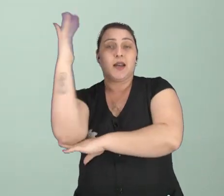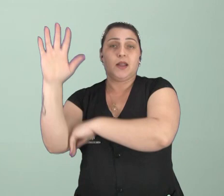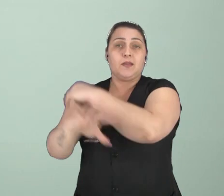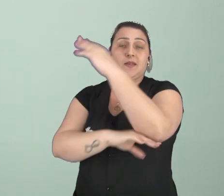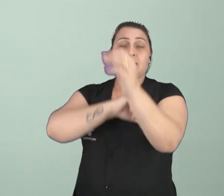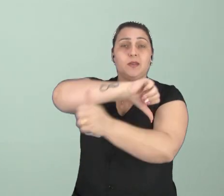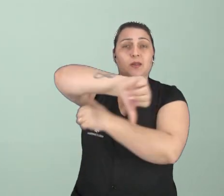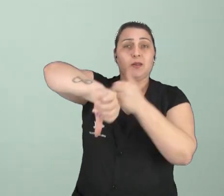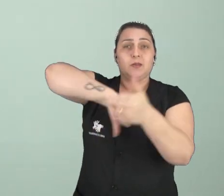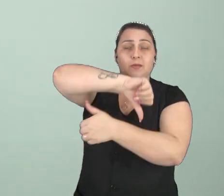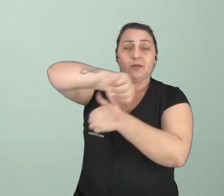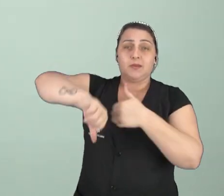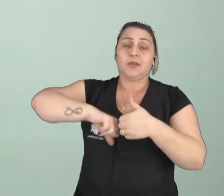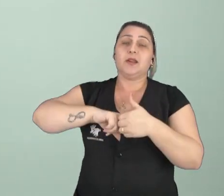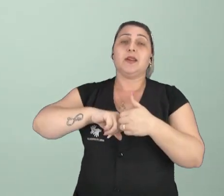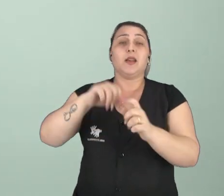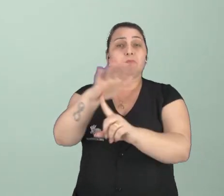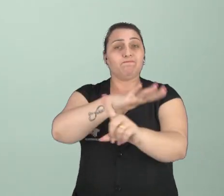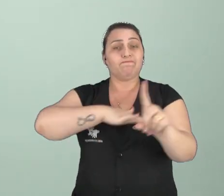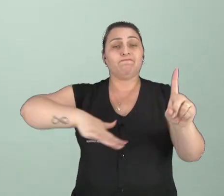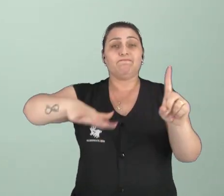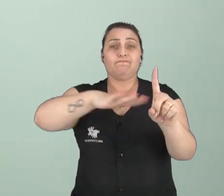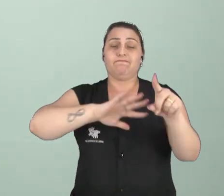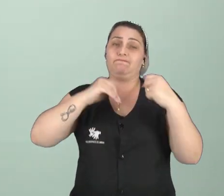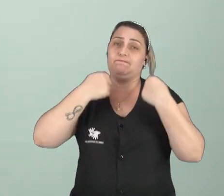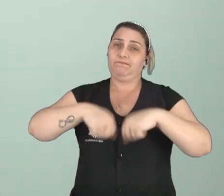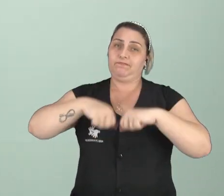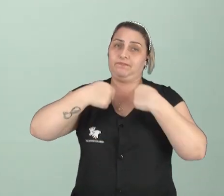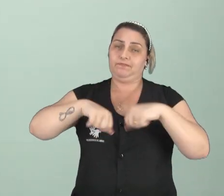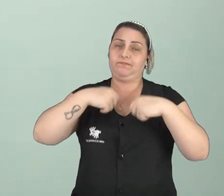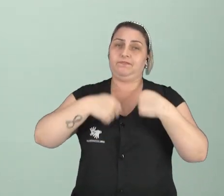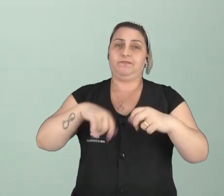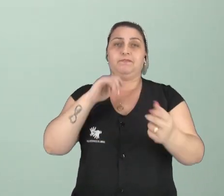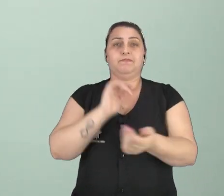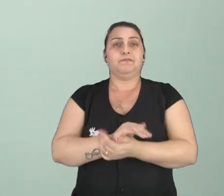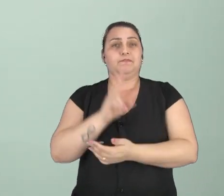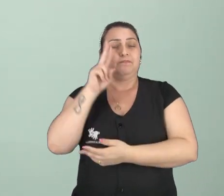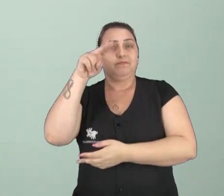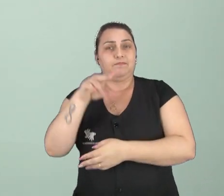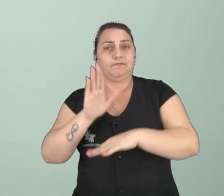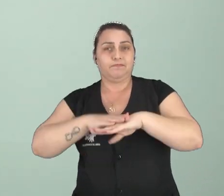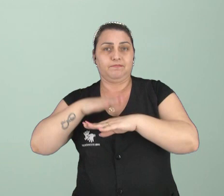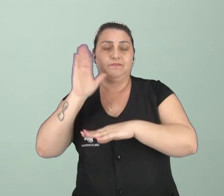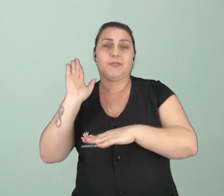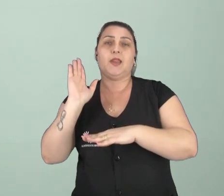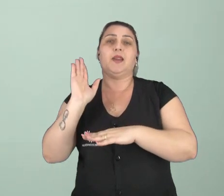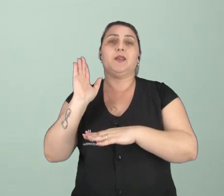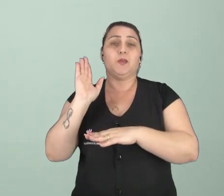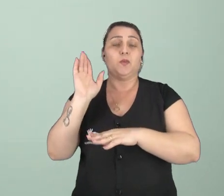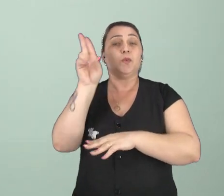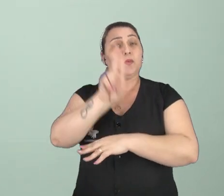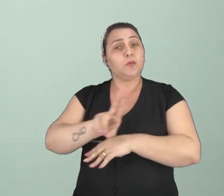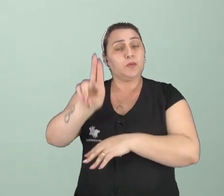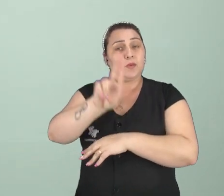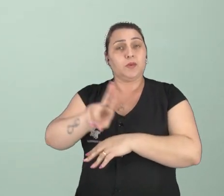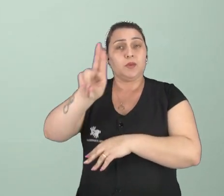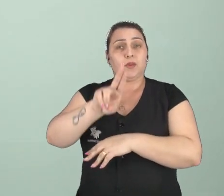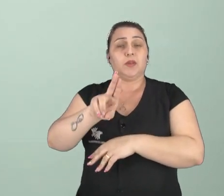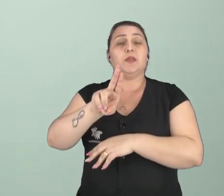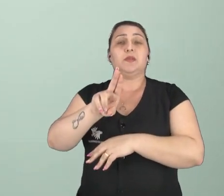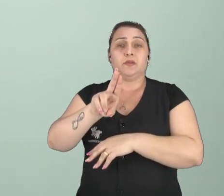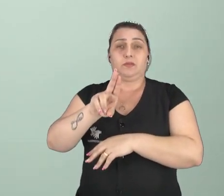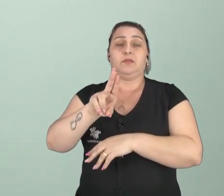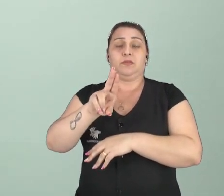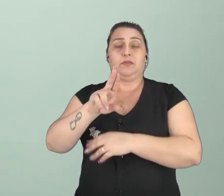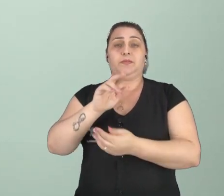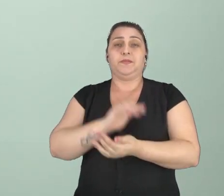vão se transformando à medida que a sociedade precisa e ver cada vez mais utensílio nesses recursos,